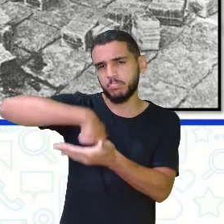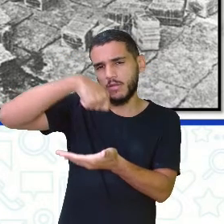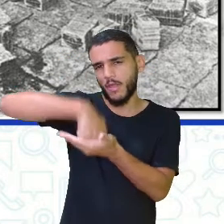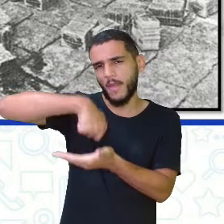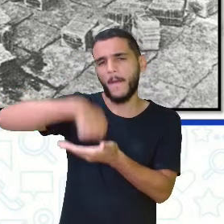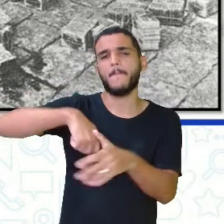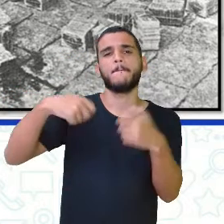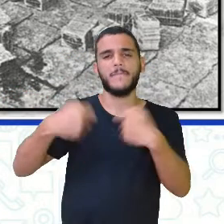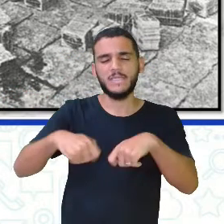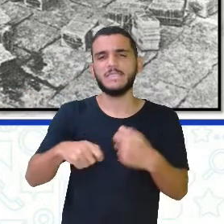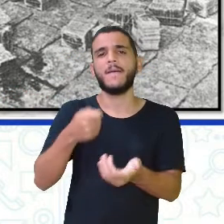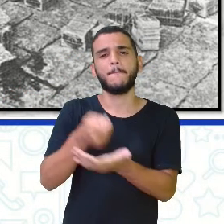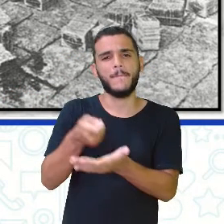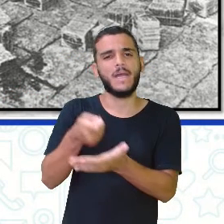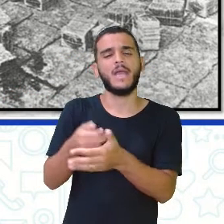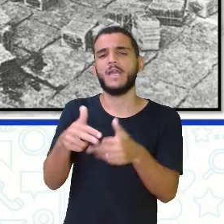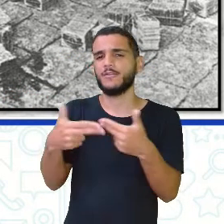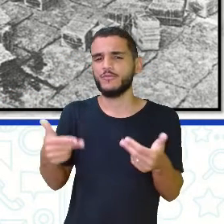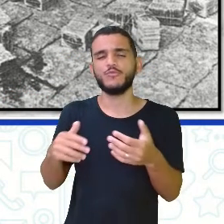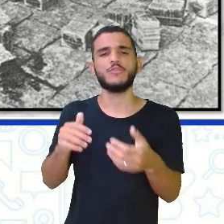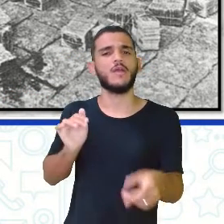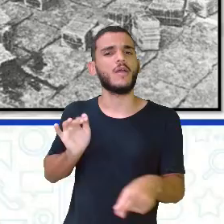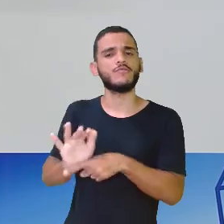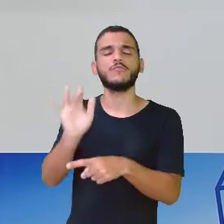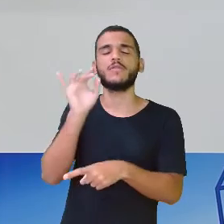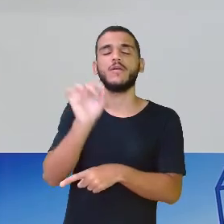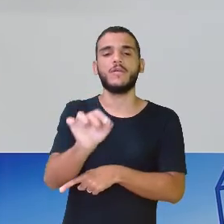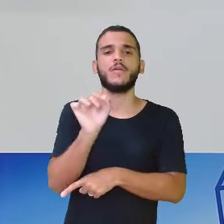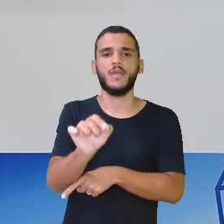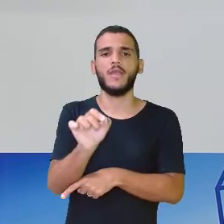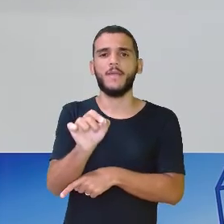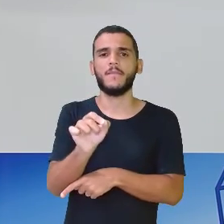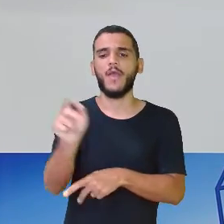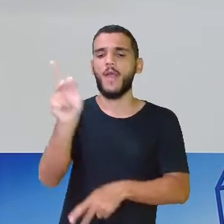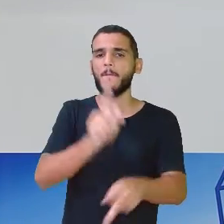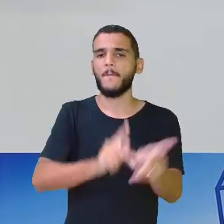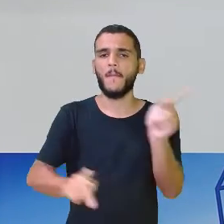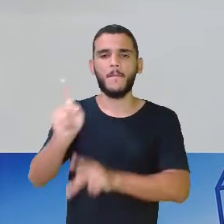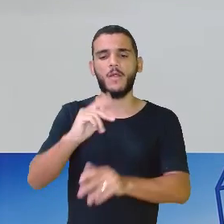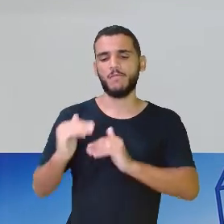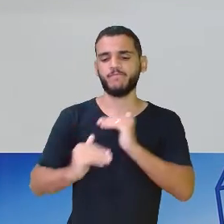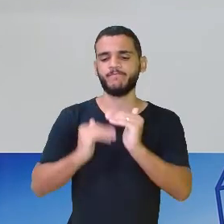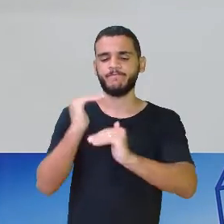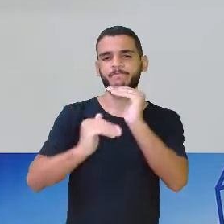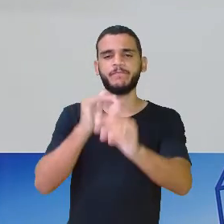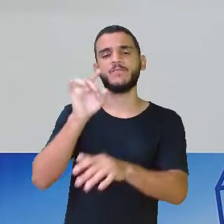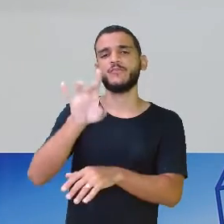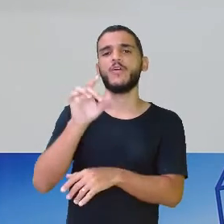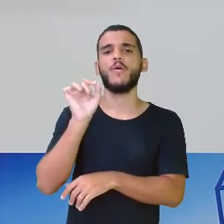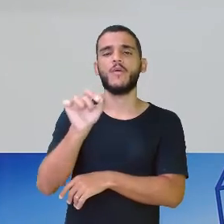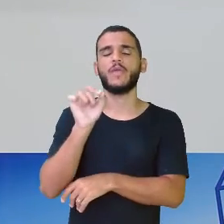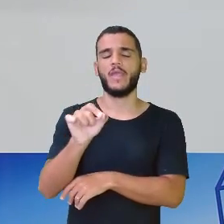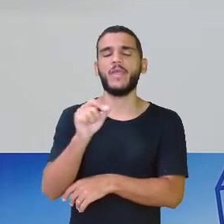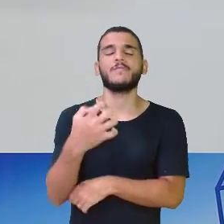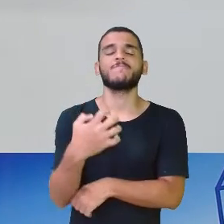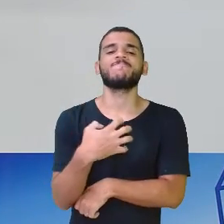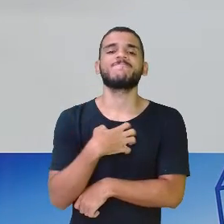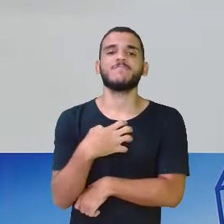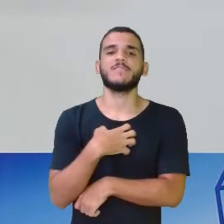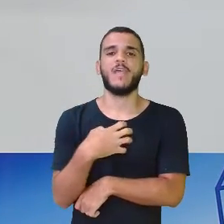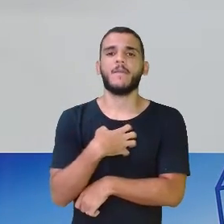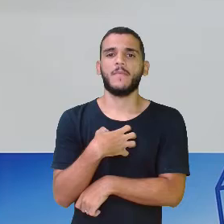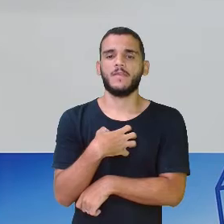vão contribuir para quê? Para que a população desenvolvesse não somente um sentimento